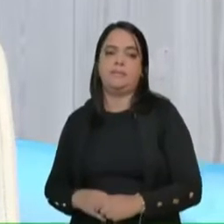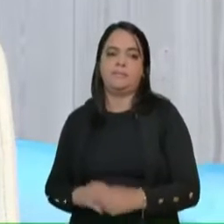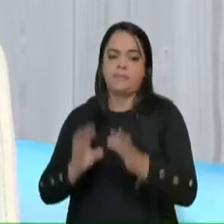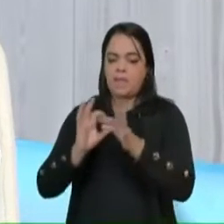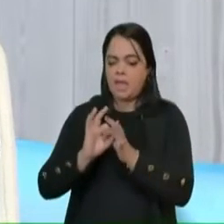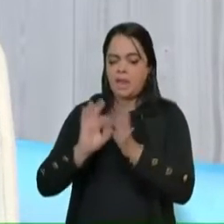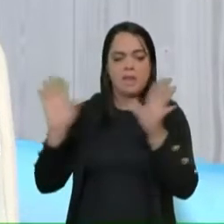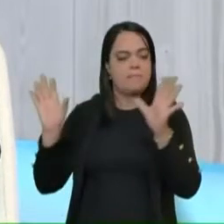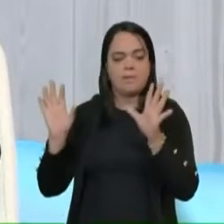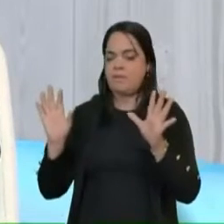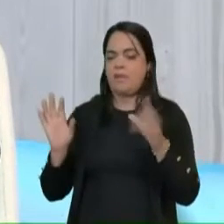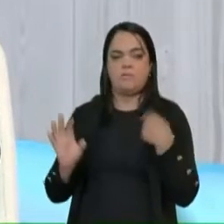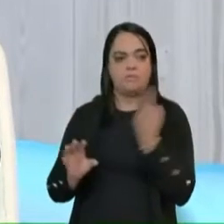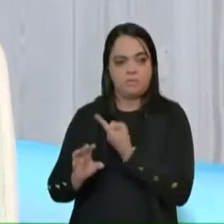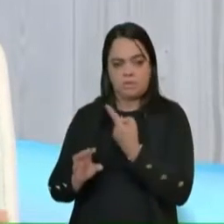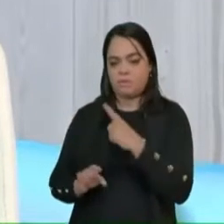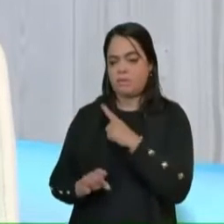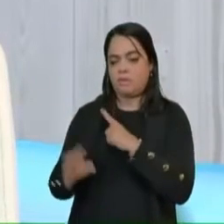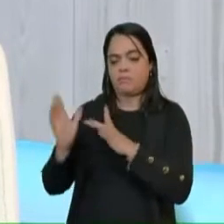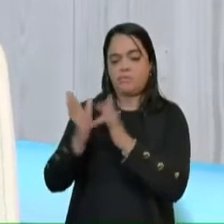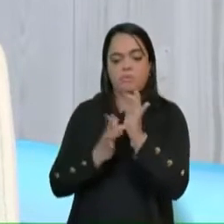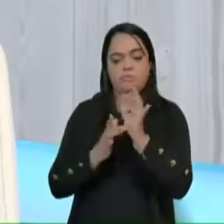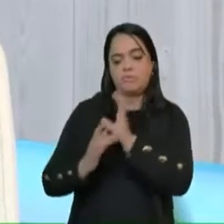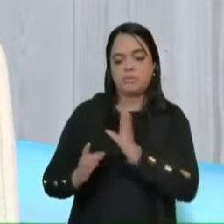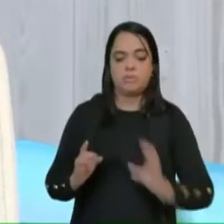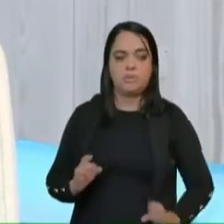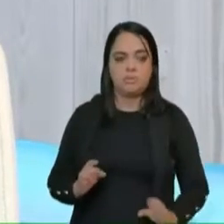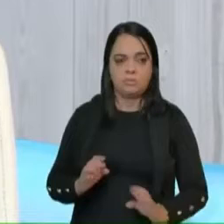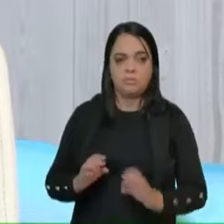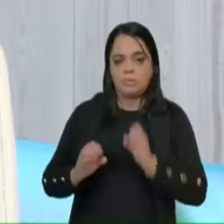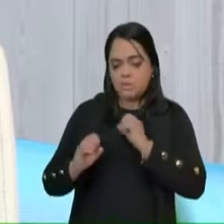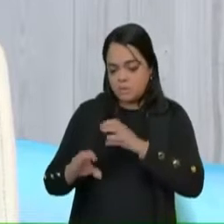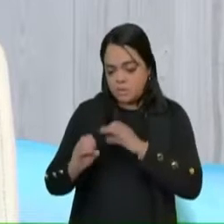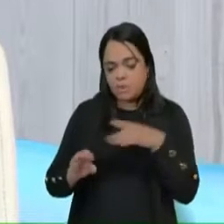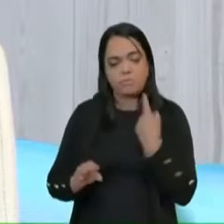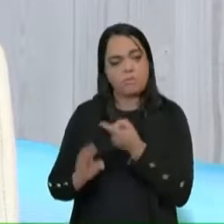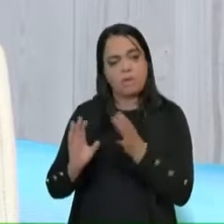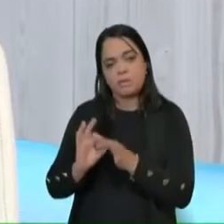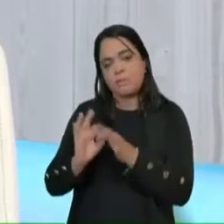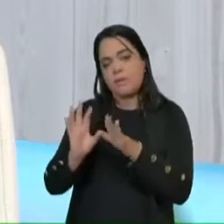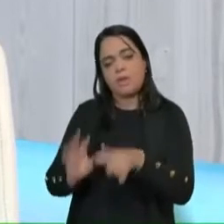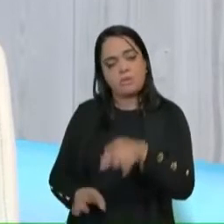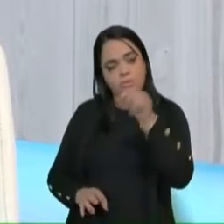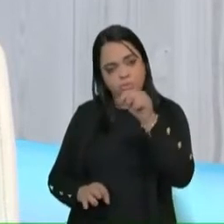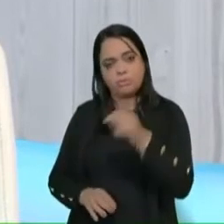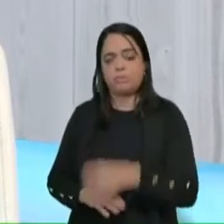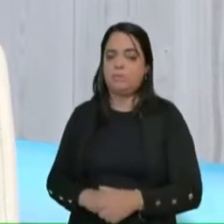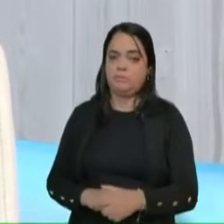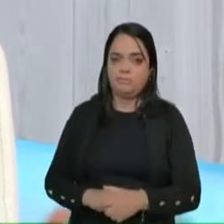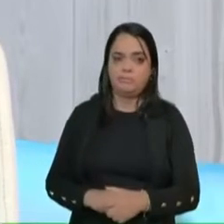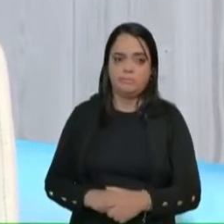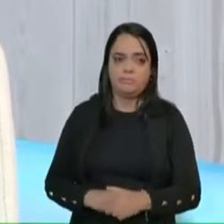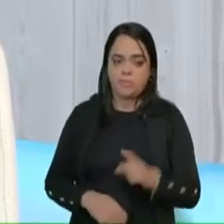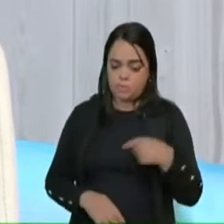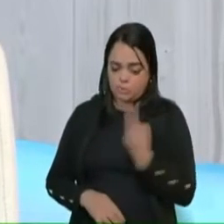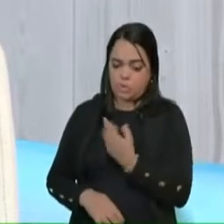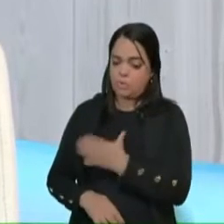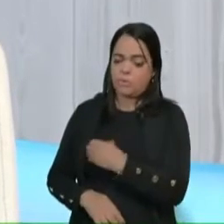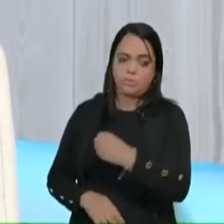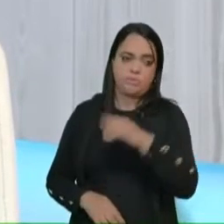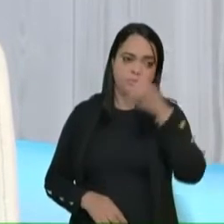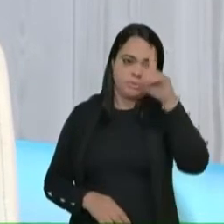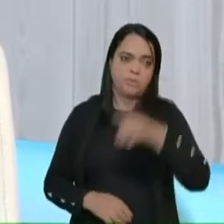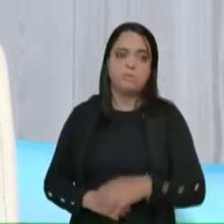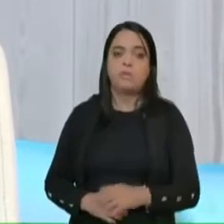nos é concedida pelo próprio Cristo porque somos filhos e filhas de Deus A partir dessa premissa a gente escolhe né qual